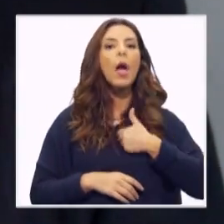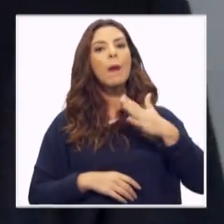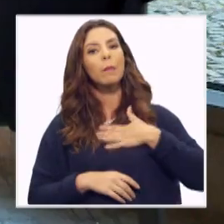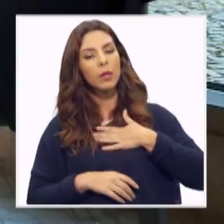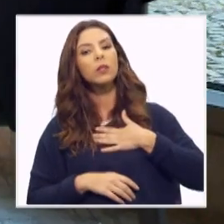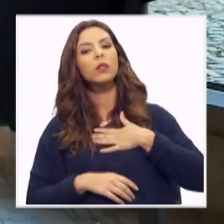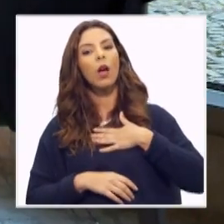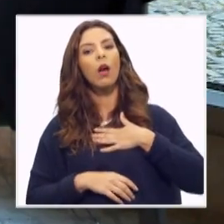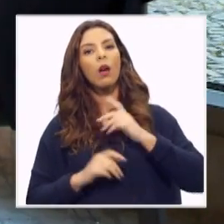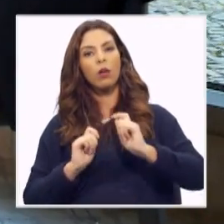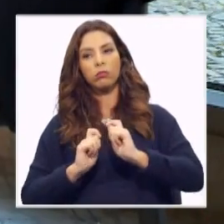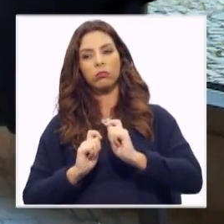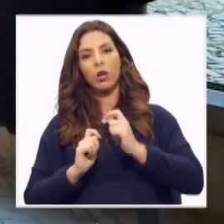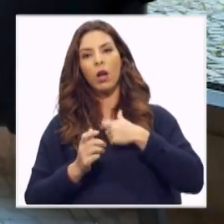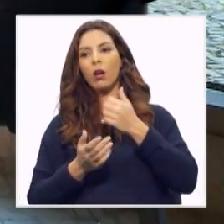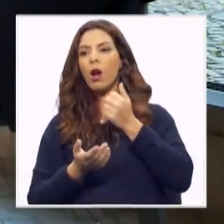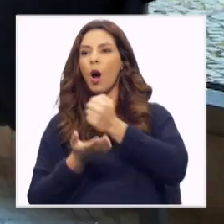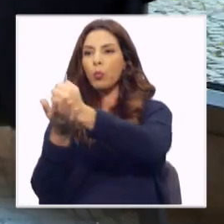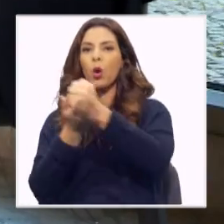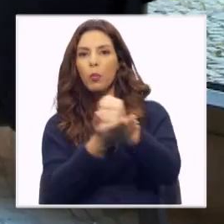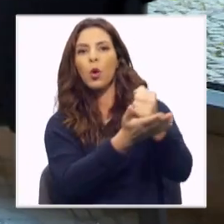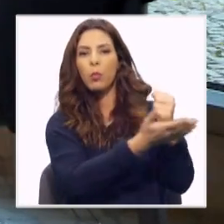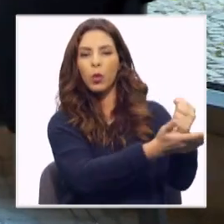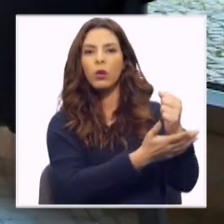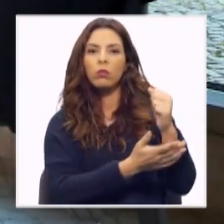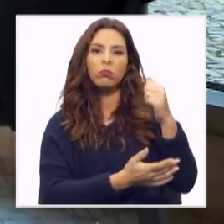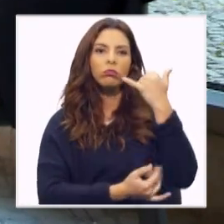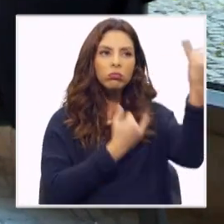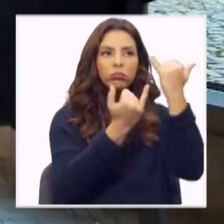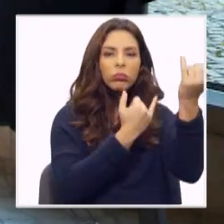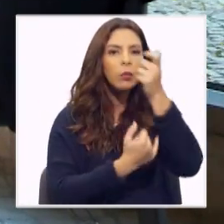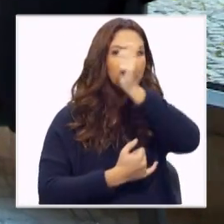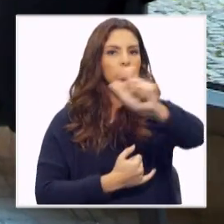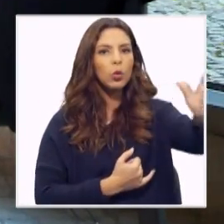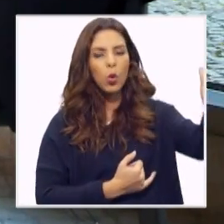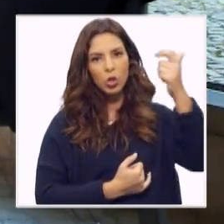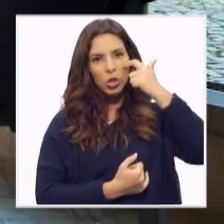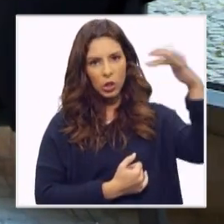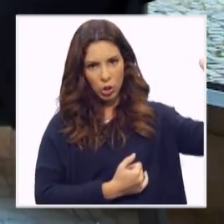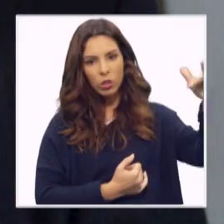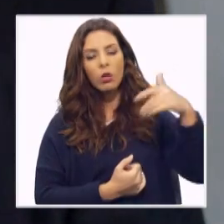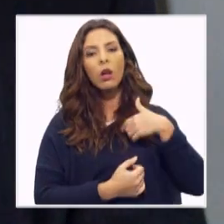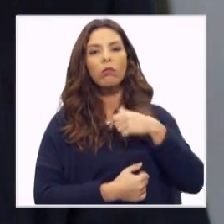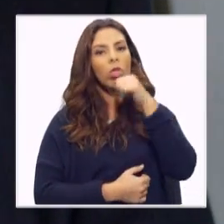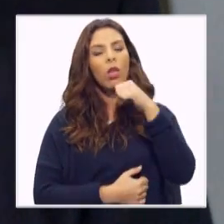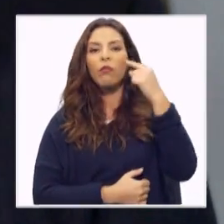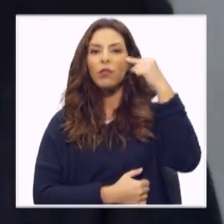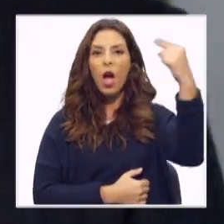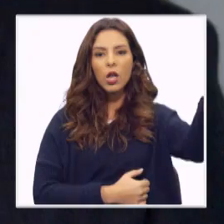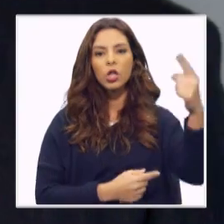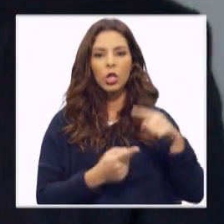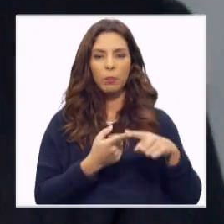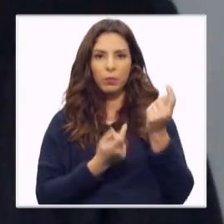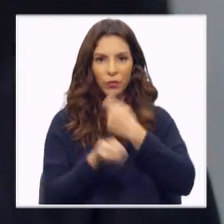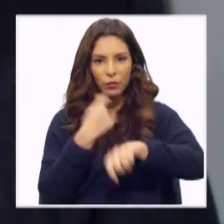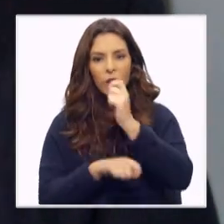tipicamente empresas que já estão a prestar serviço de apoio ao cliente em muitos países. Os mercados onde temos mais tração são